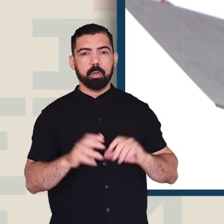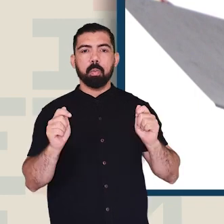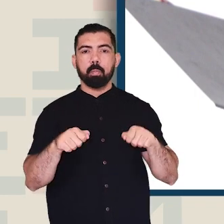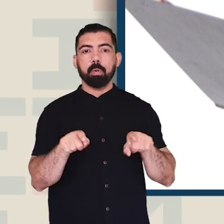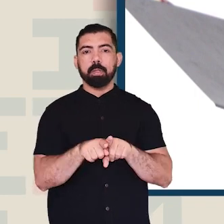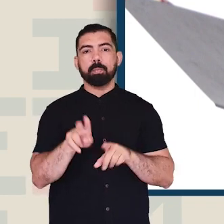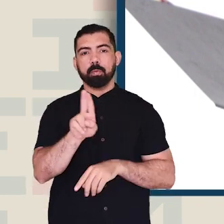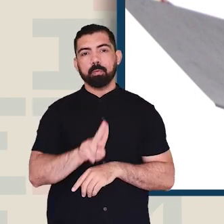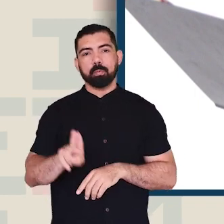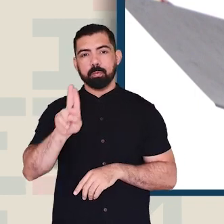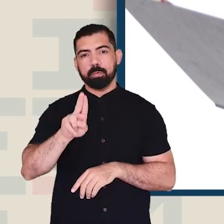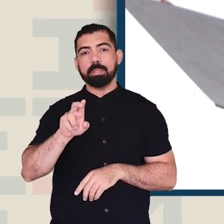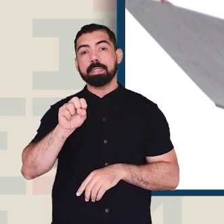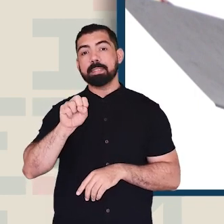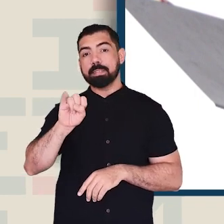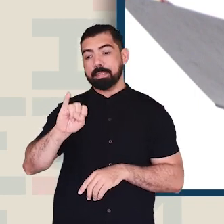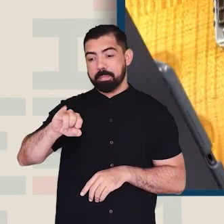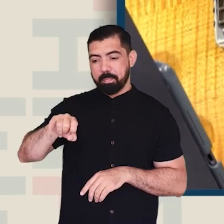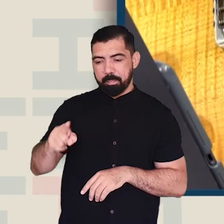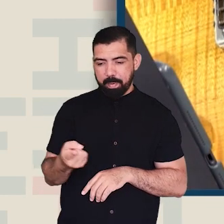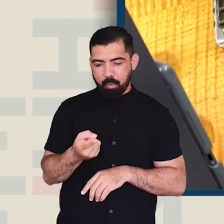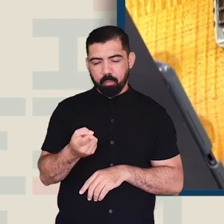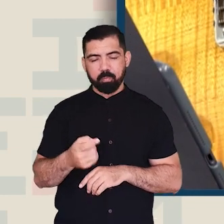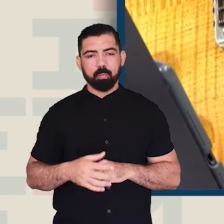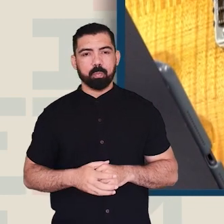bemol, né, bom?